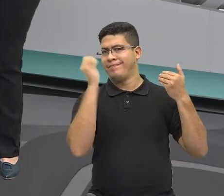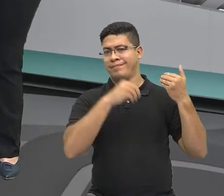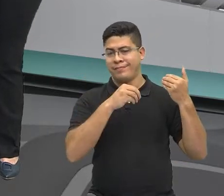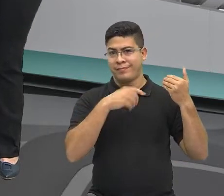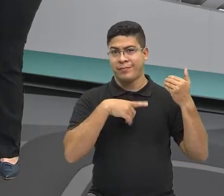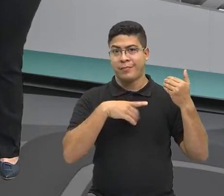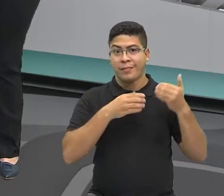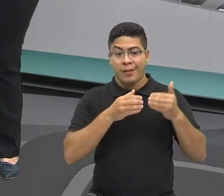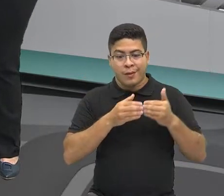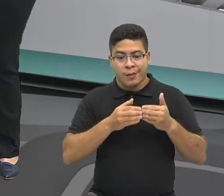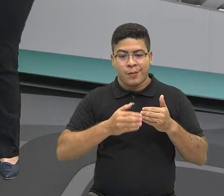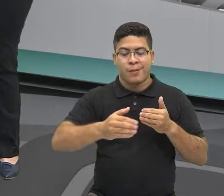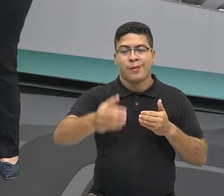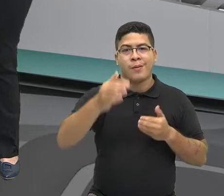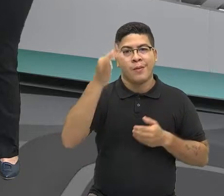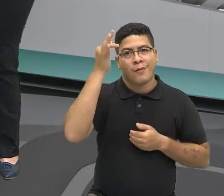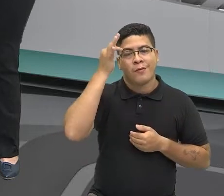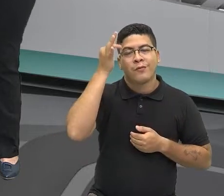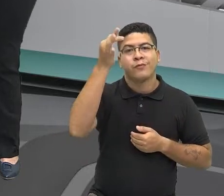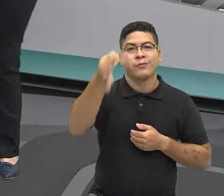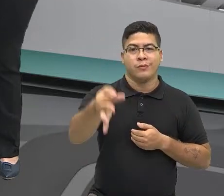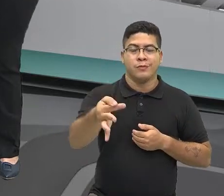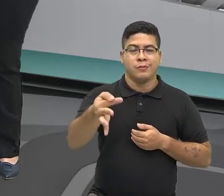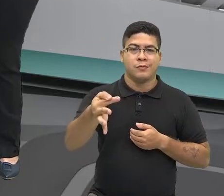Todas as artes